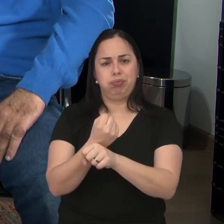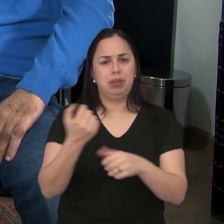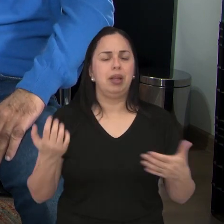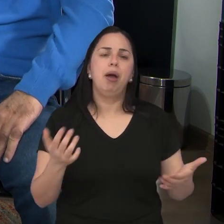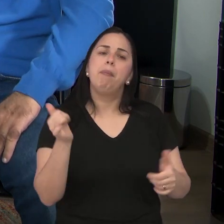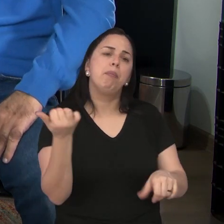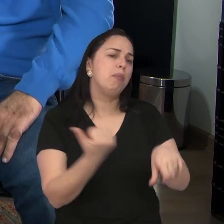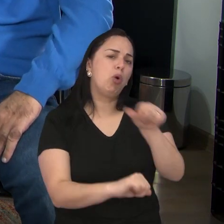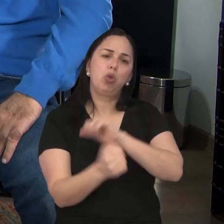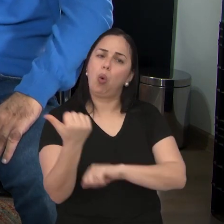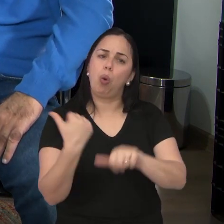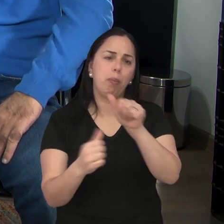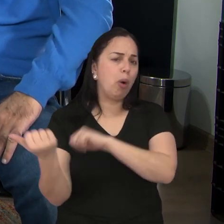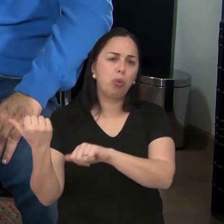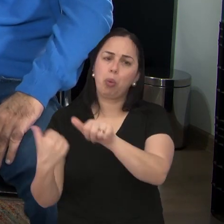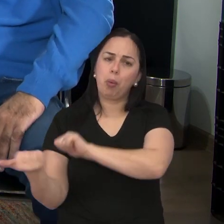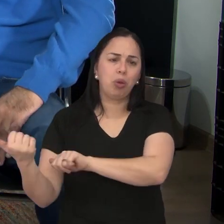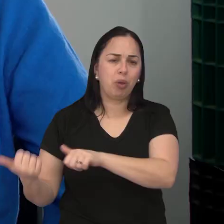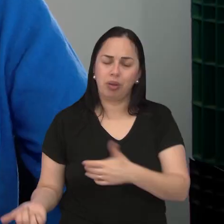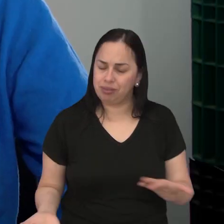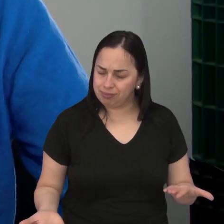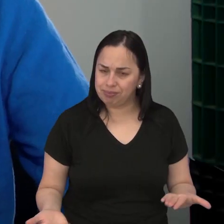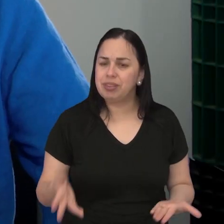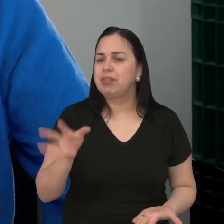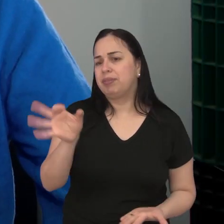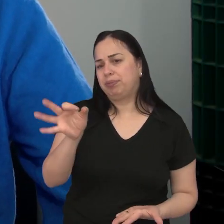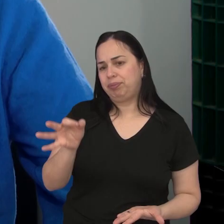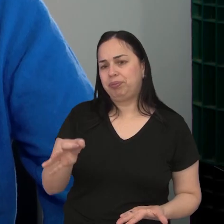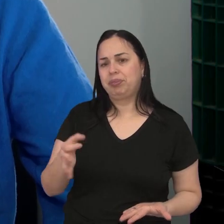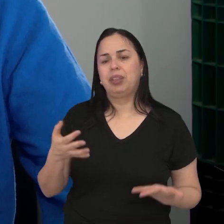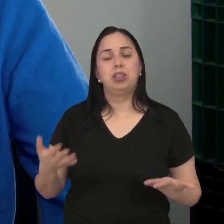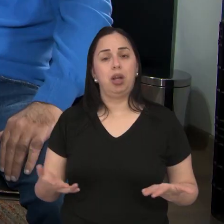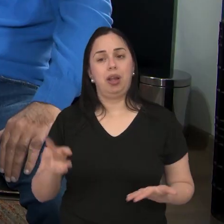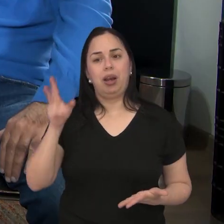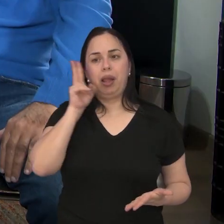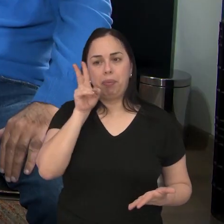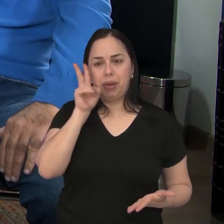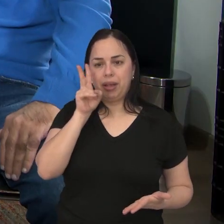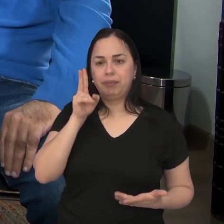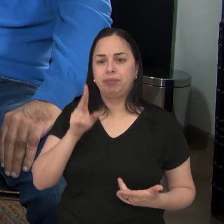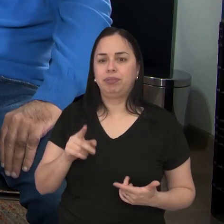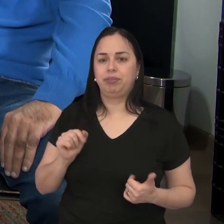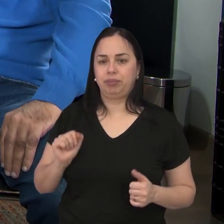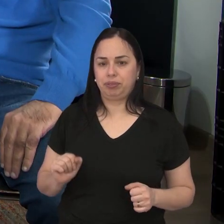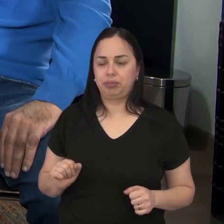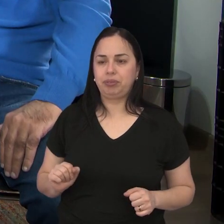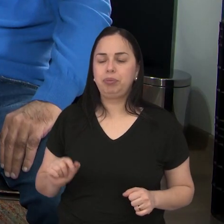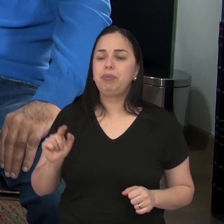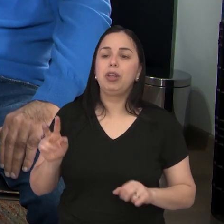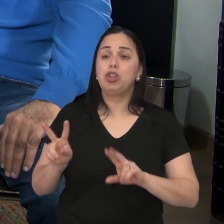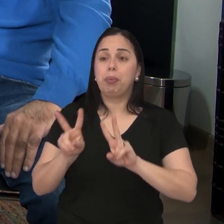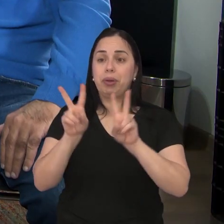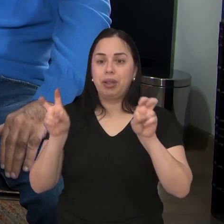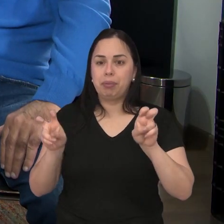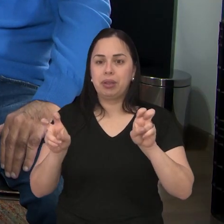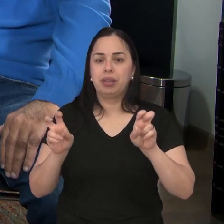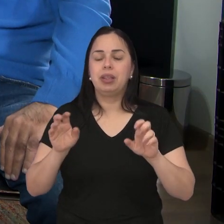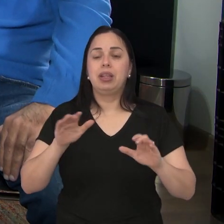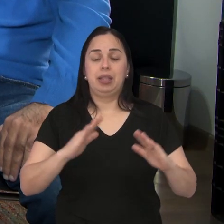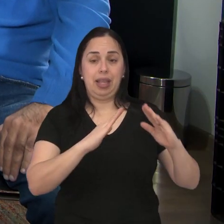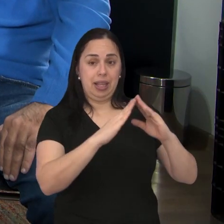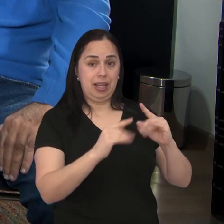avenida, enfim. Mudou-se a paisagem da cidade. Exato. Só retomando que ficou no ar a história onde a fumaça,